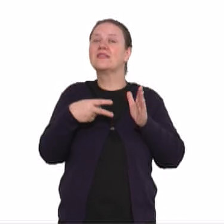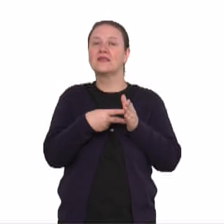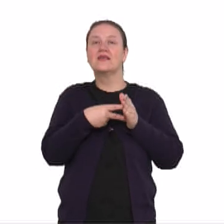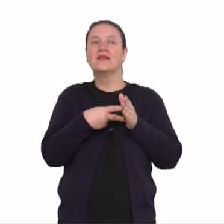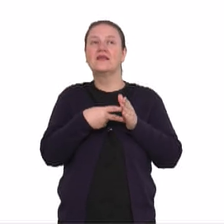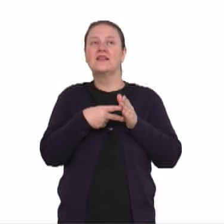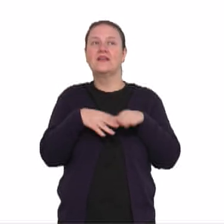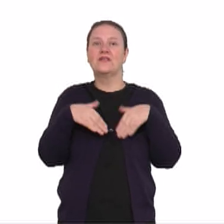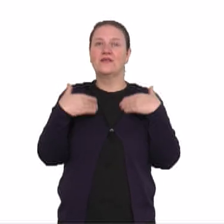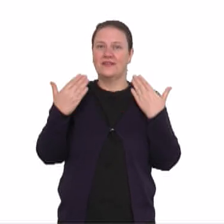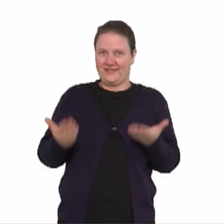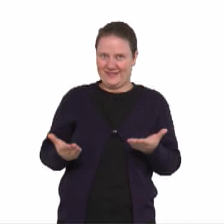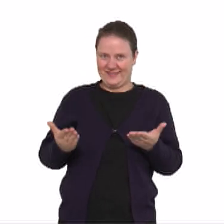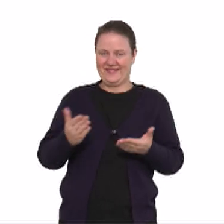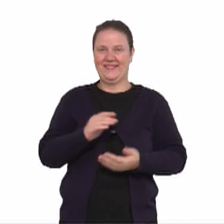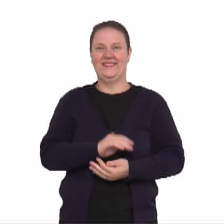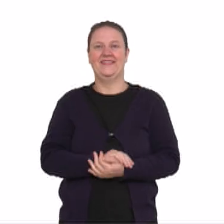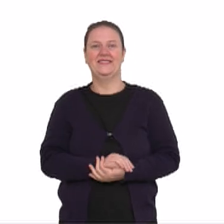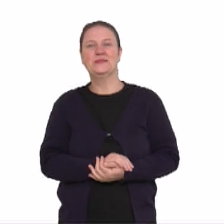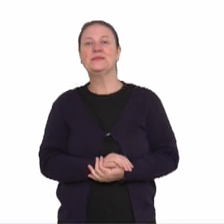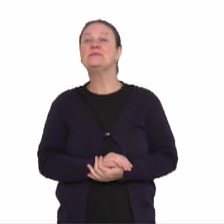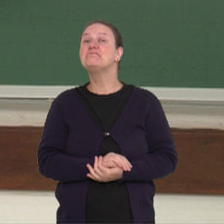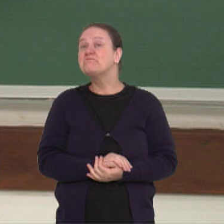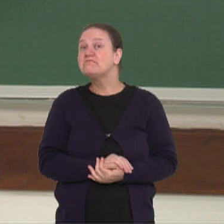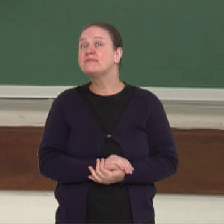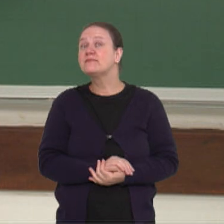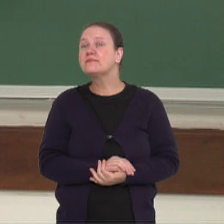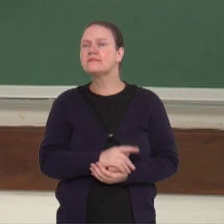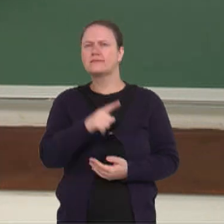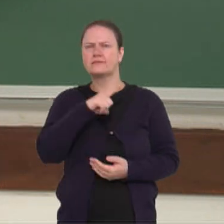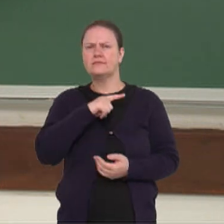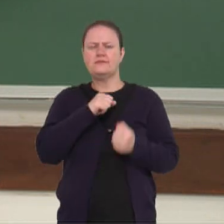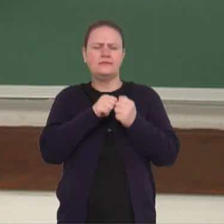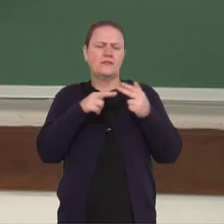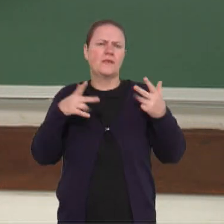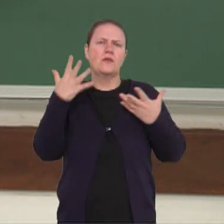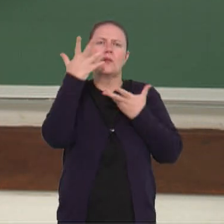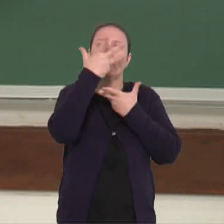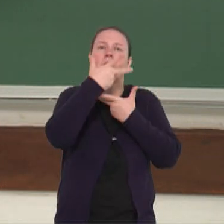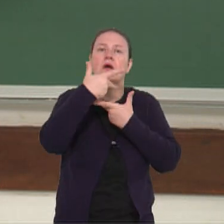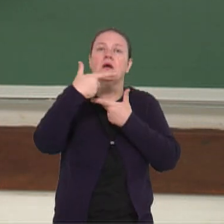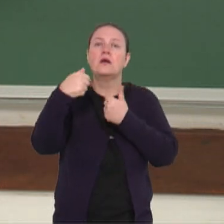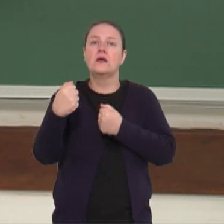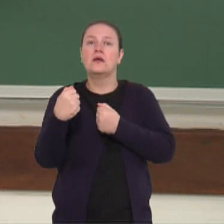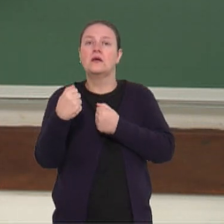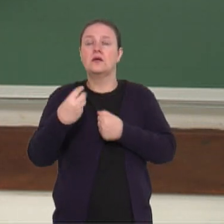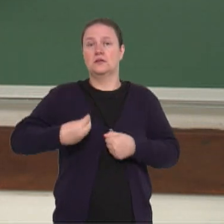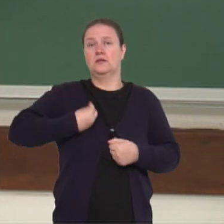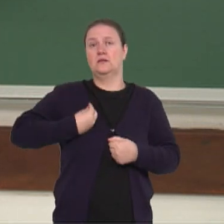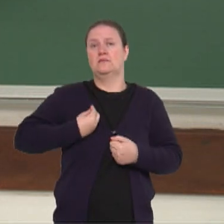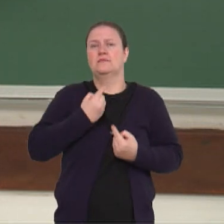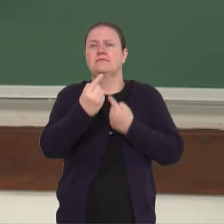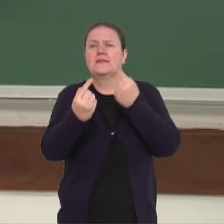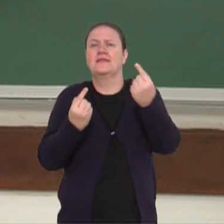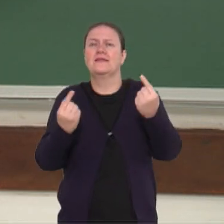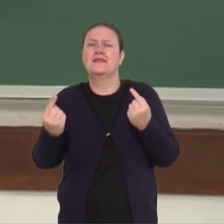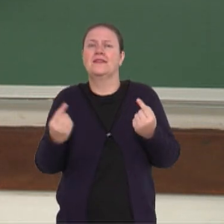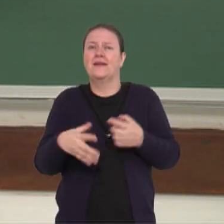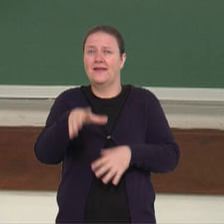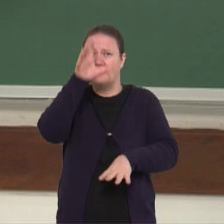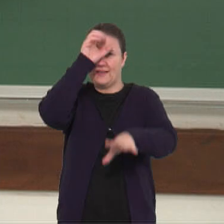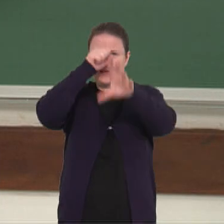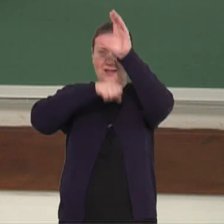King. Ou seja, uma coisa maravilhosa sobre você aprender é